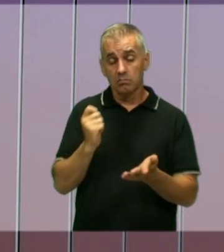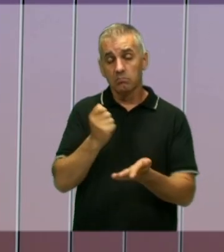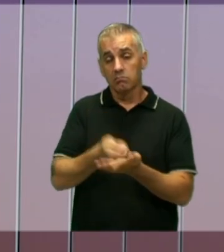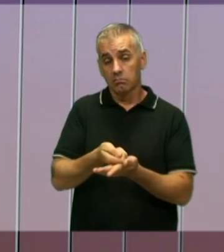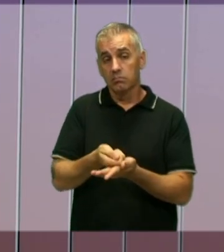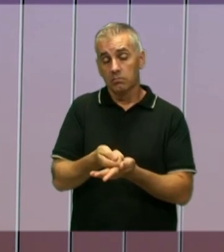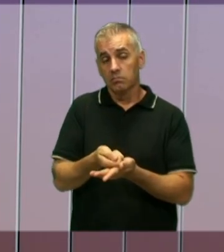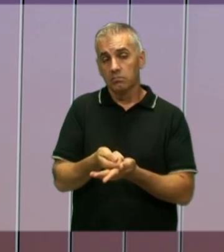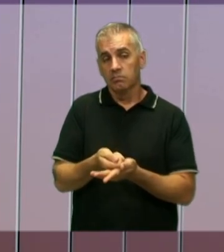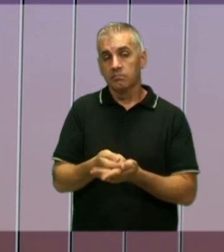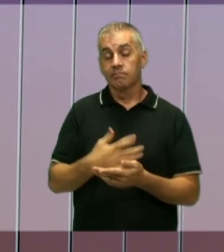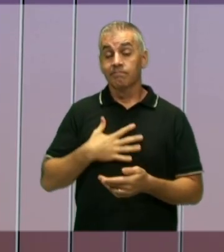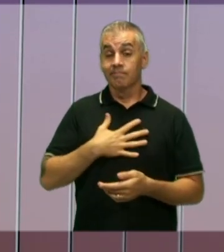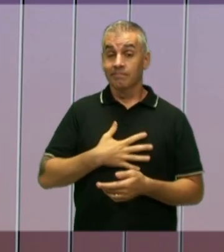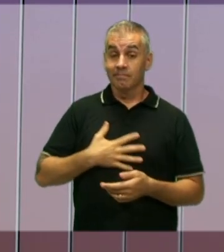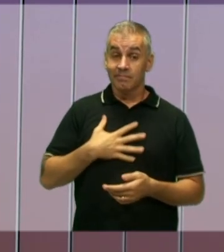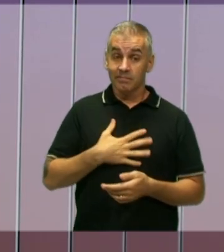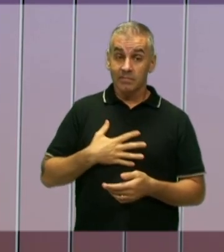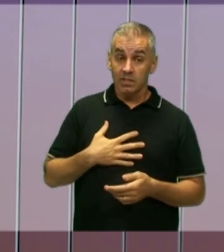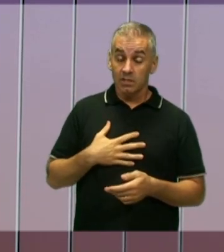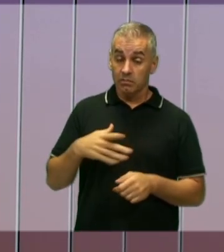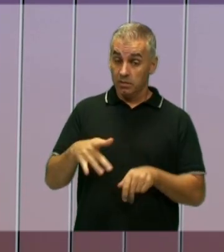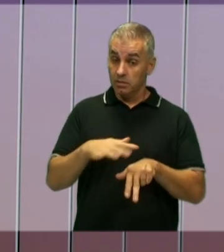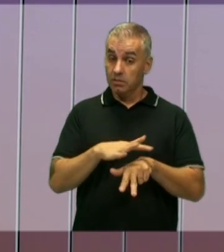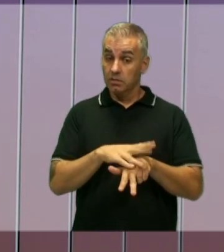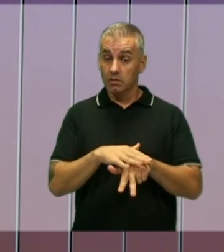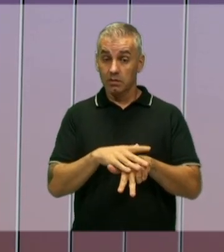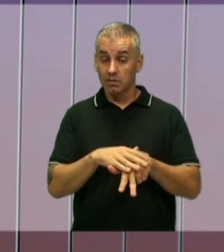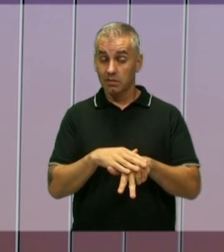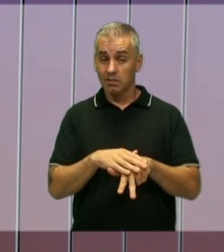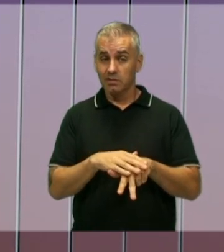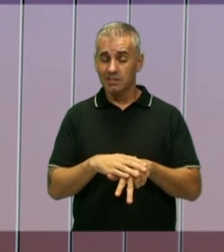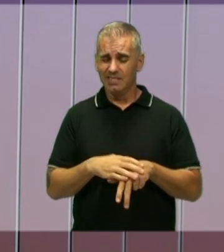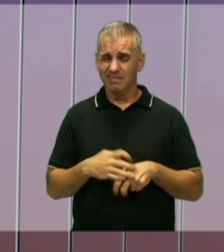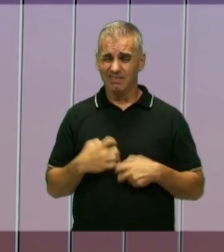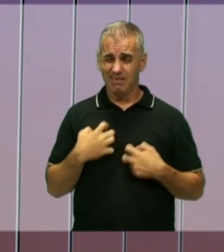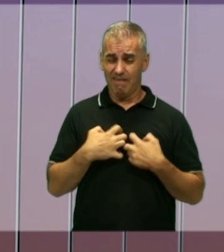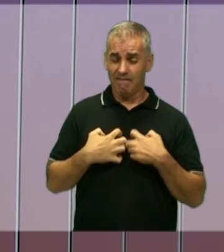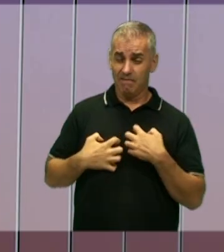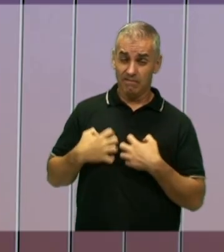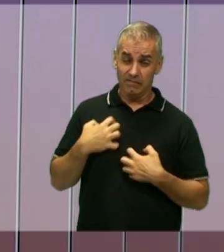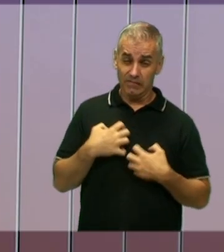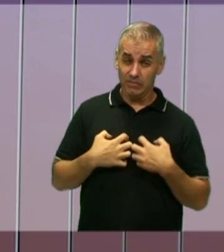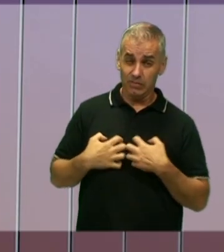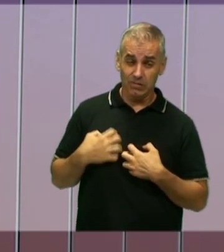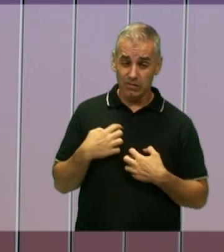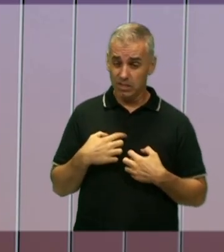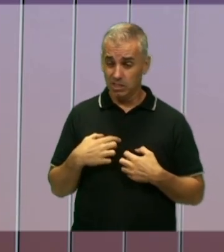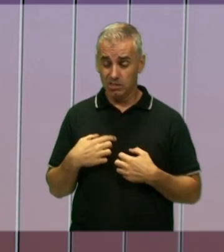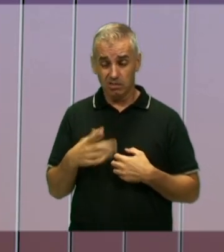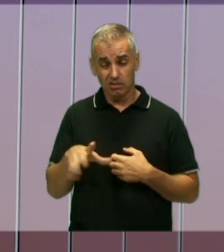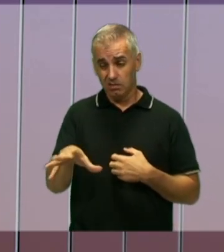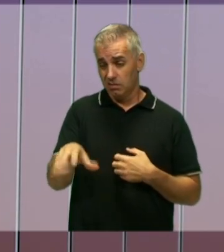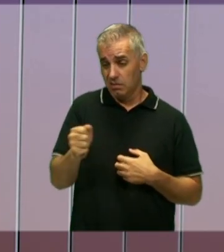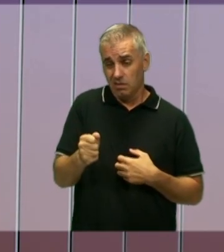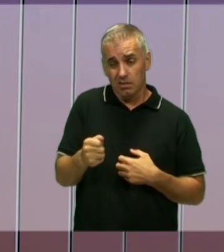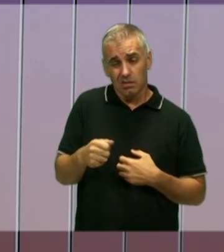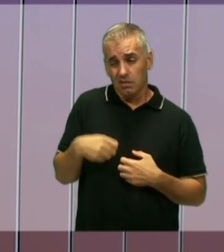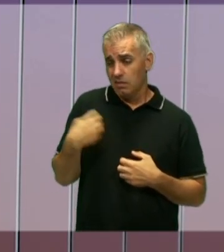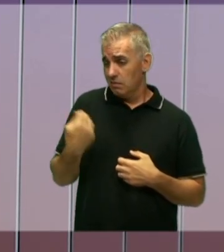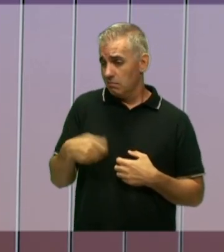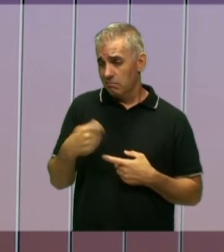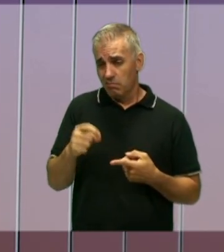Para mim é uma satisfação, mas para o doente é uma agonia, né? É uma tortura. Enquanto ele não recebe, ele